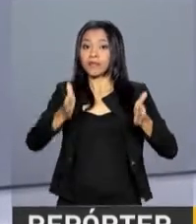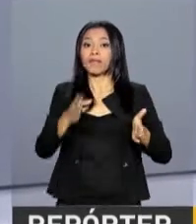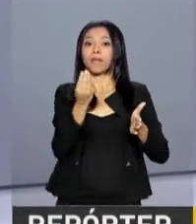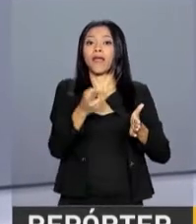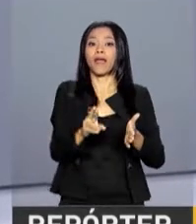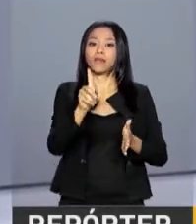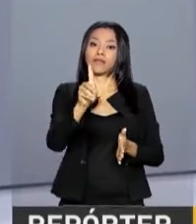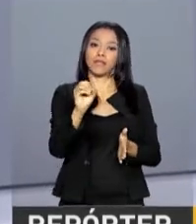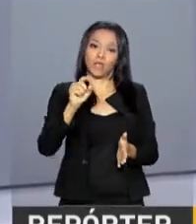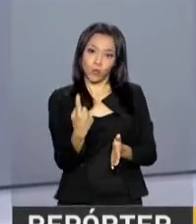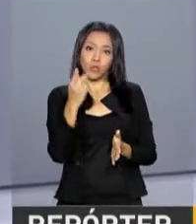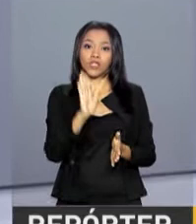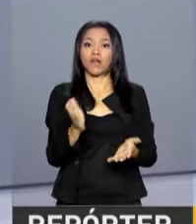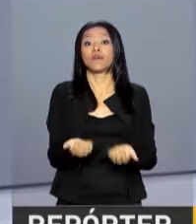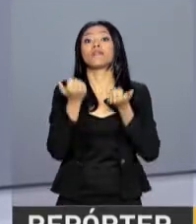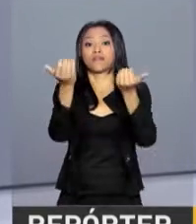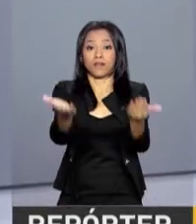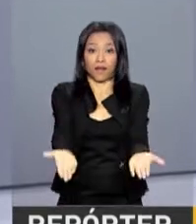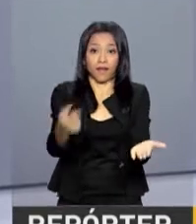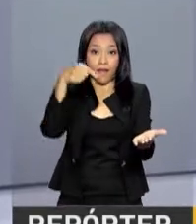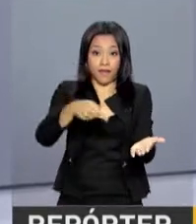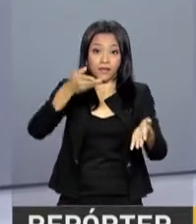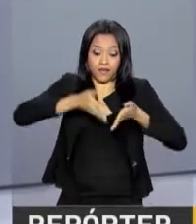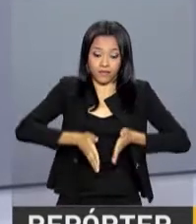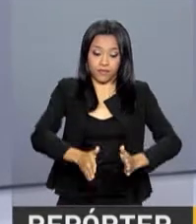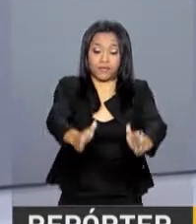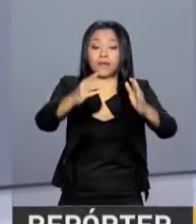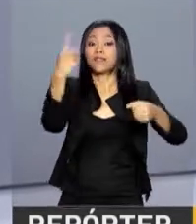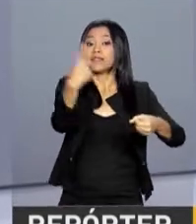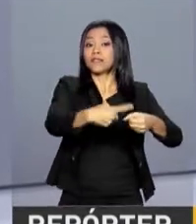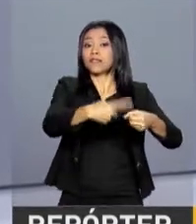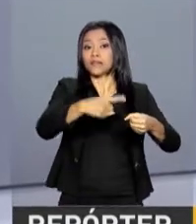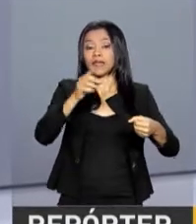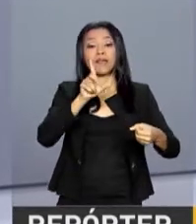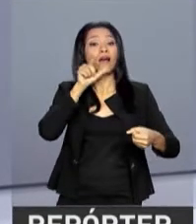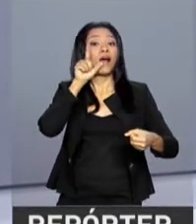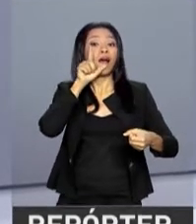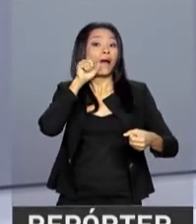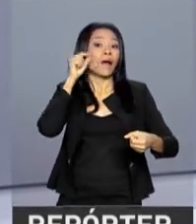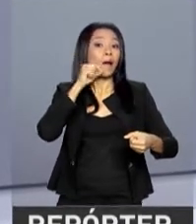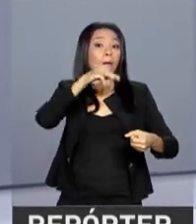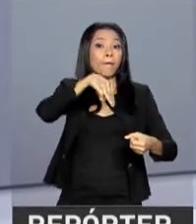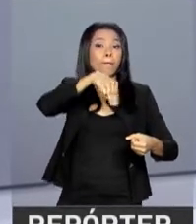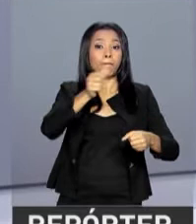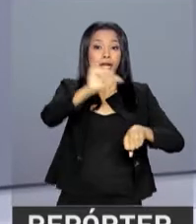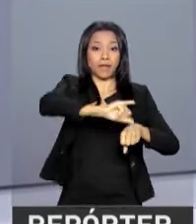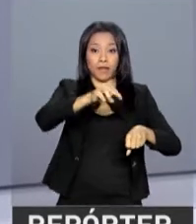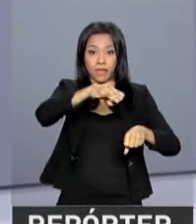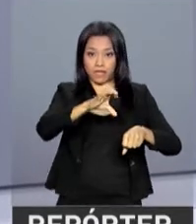foi entregue para a população a estrada liga maceió recife agora já são quatro capitais no nordeste